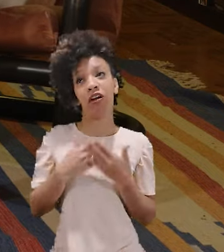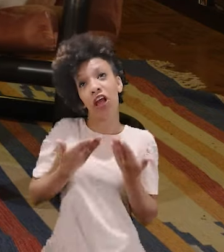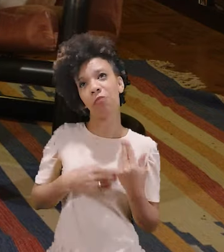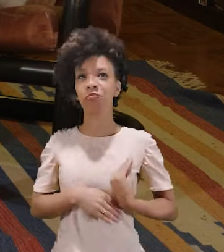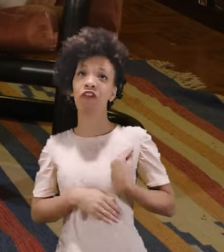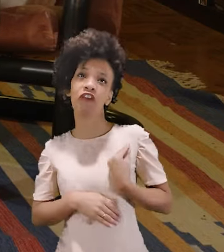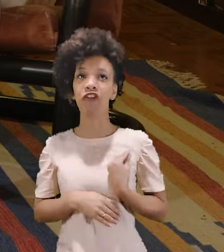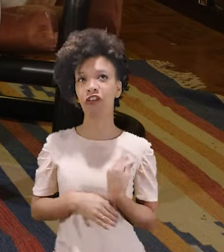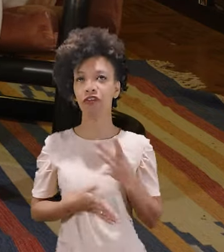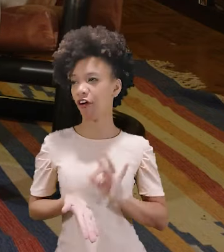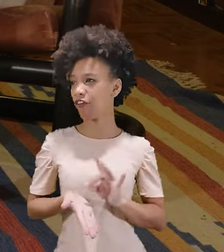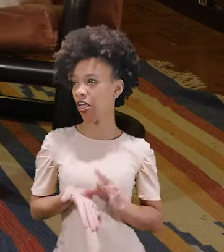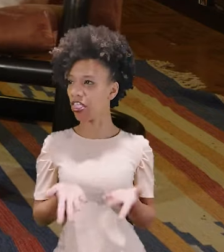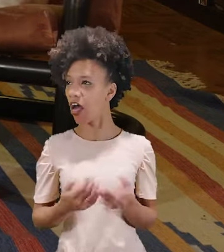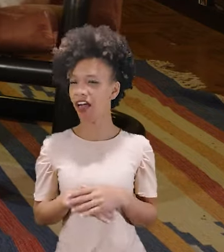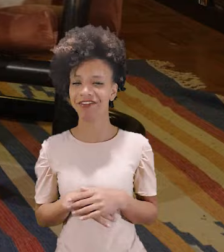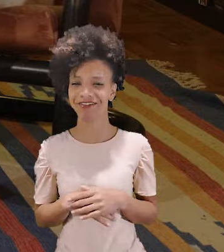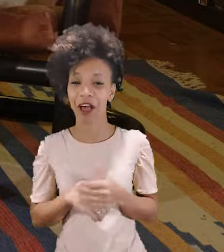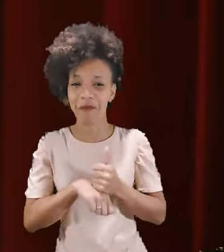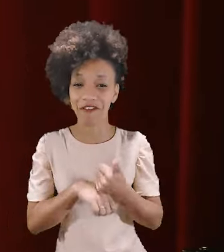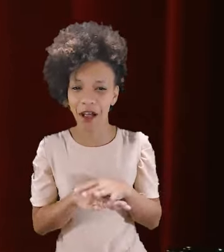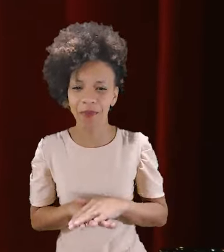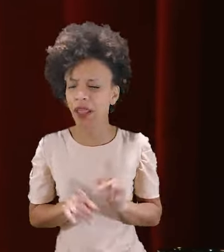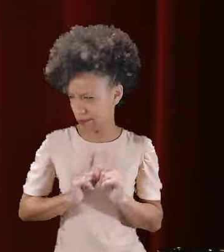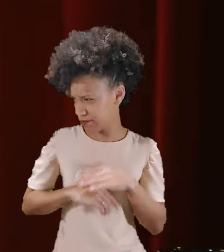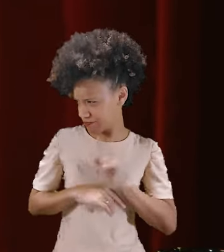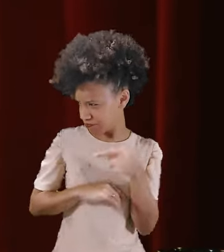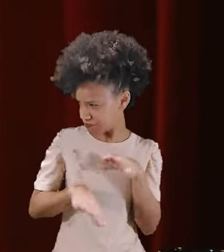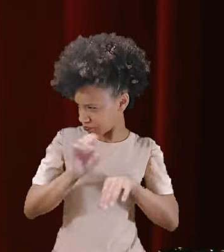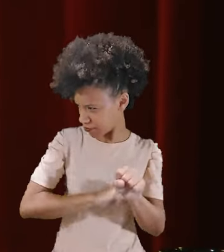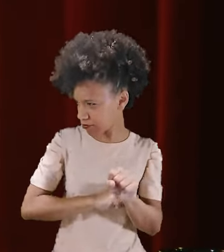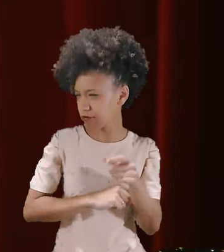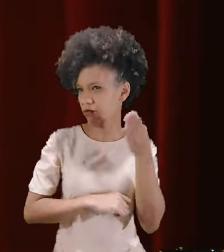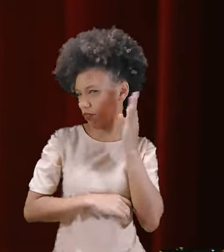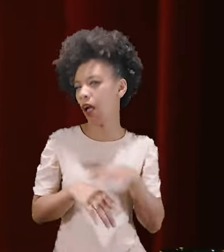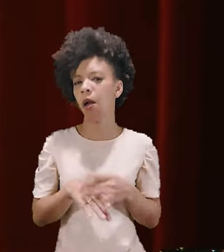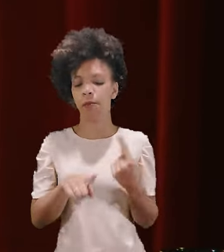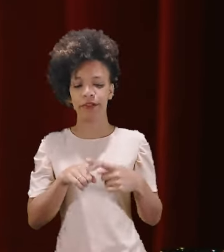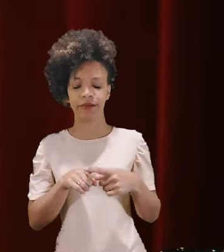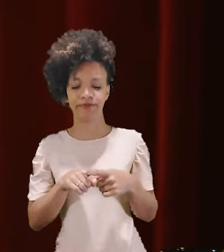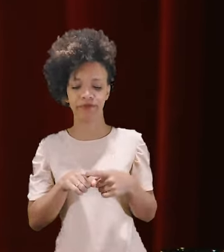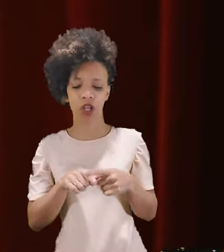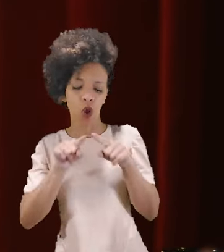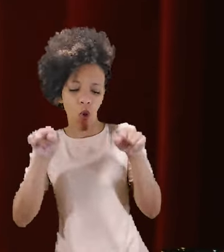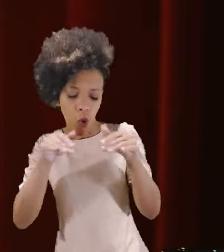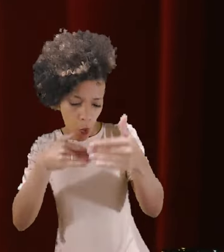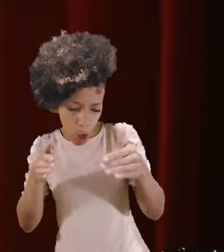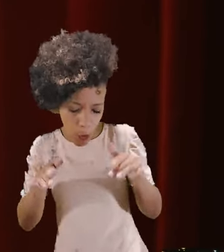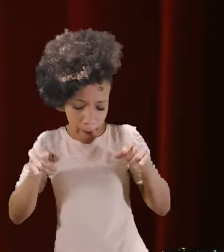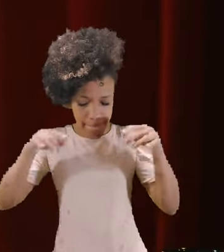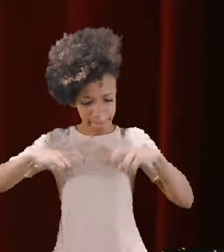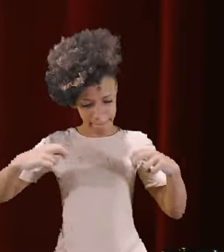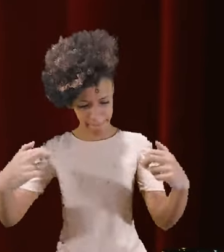é que eu vivo essa realidade e você fica babaca depois Você dirige numa mesa de ser